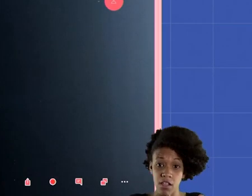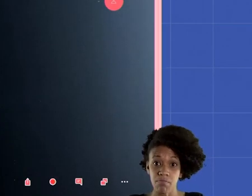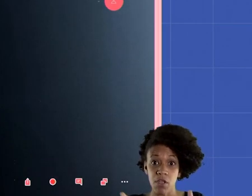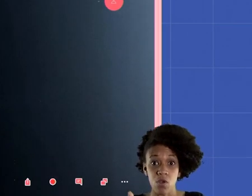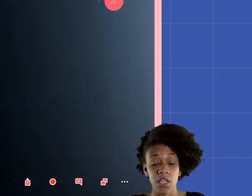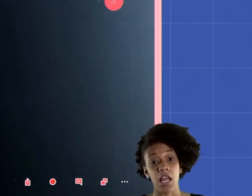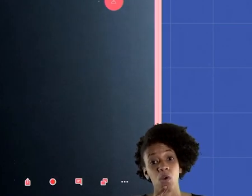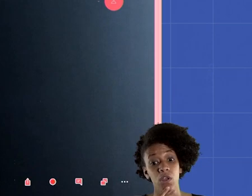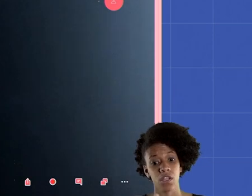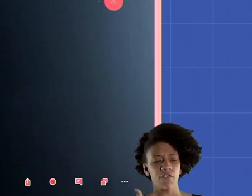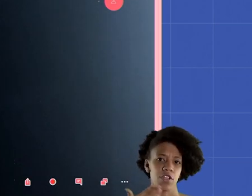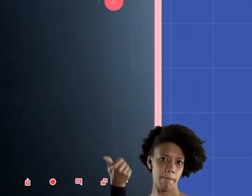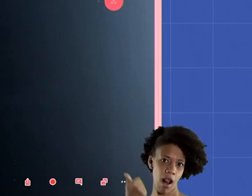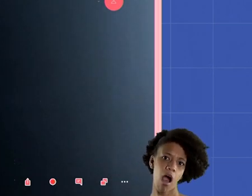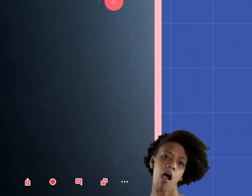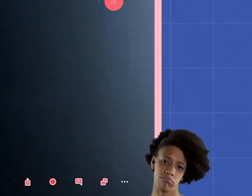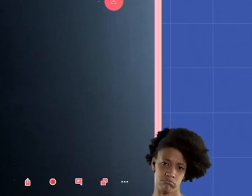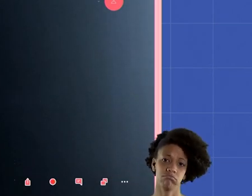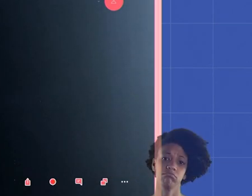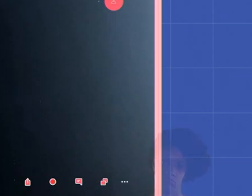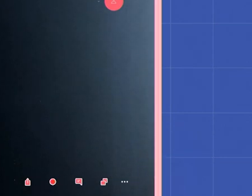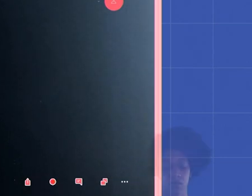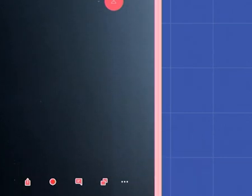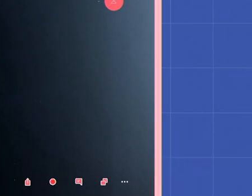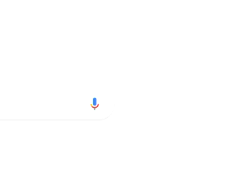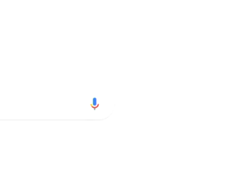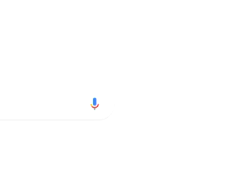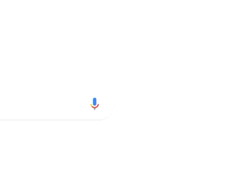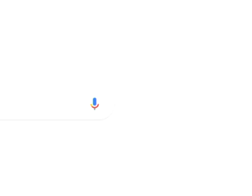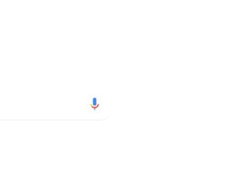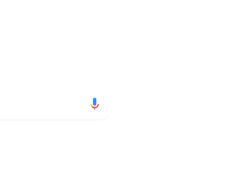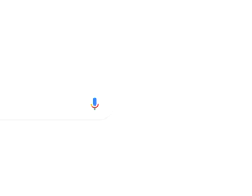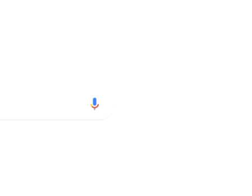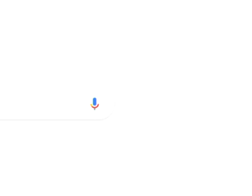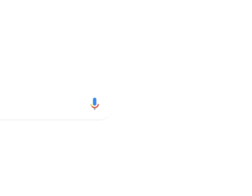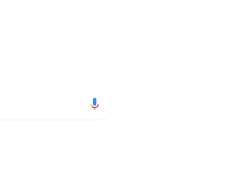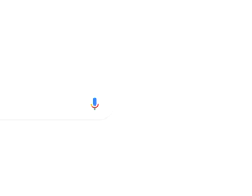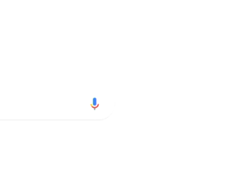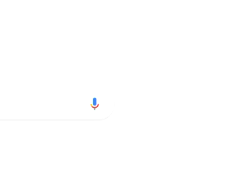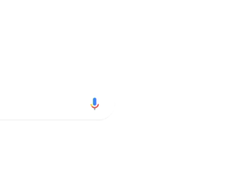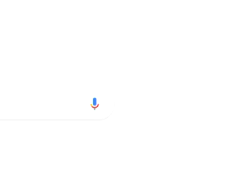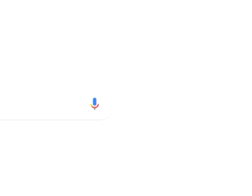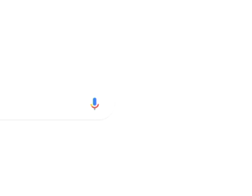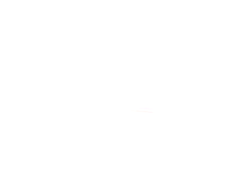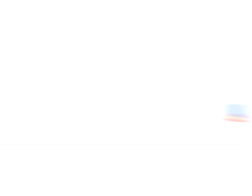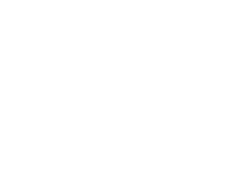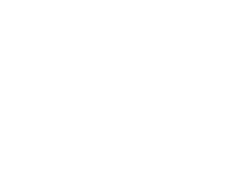você pode gravar seus vídeos e as pessoas vão querer te conhecer melhor.